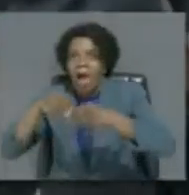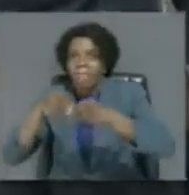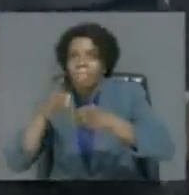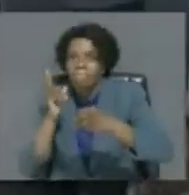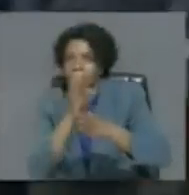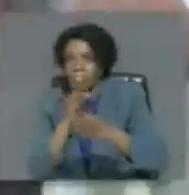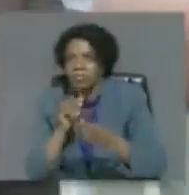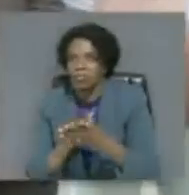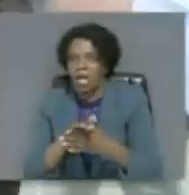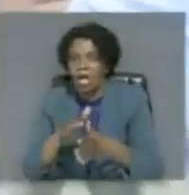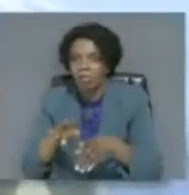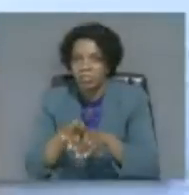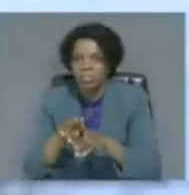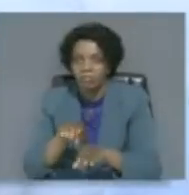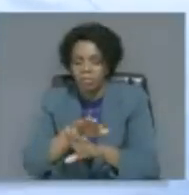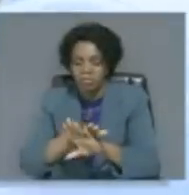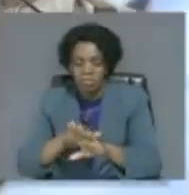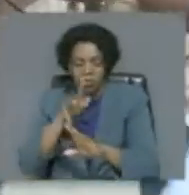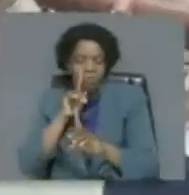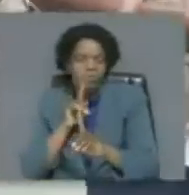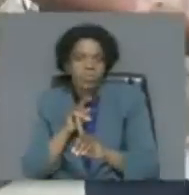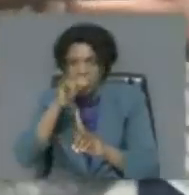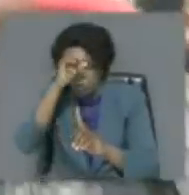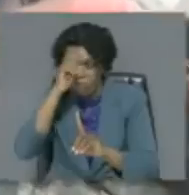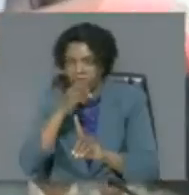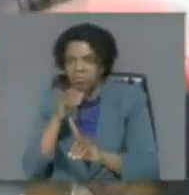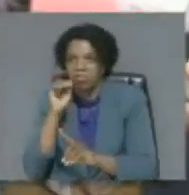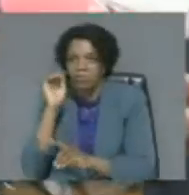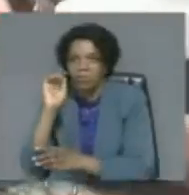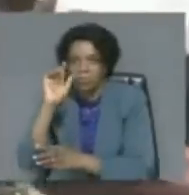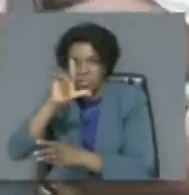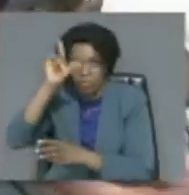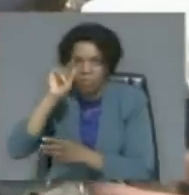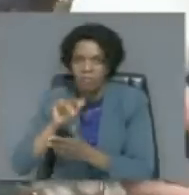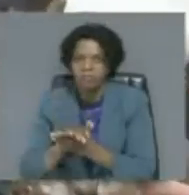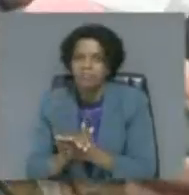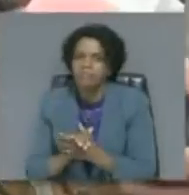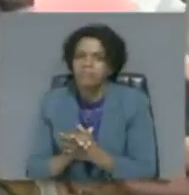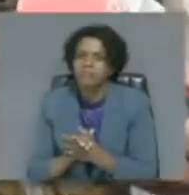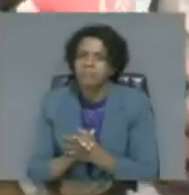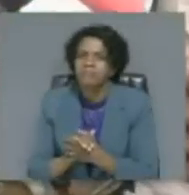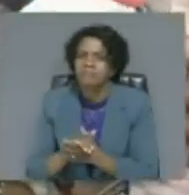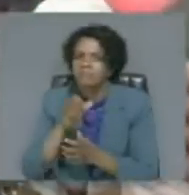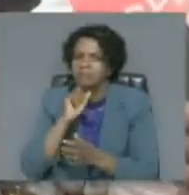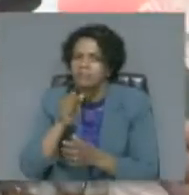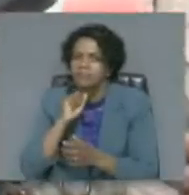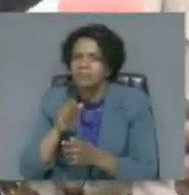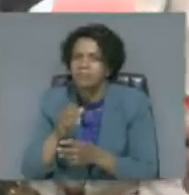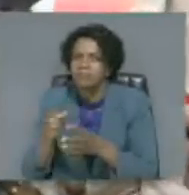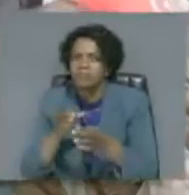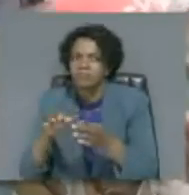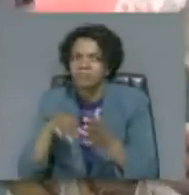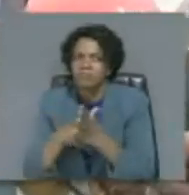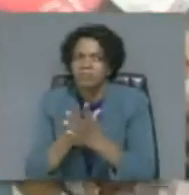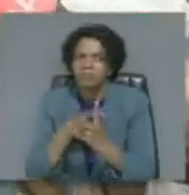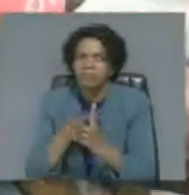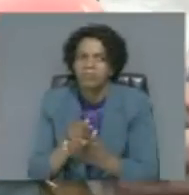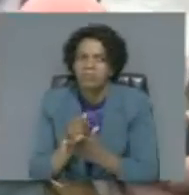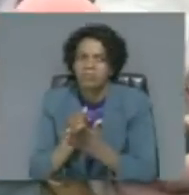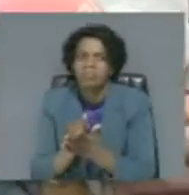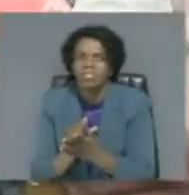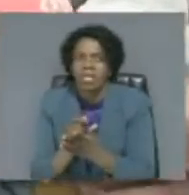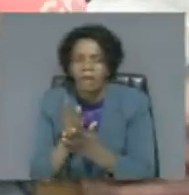Luanda, que também vai falar aqui agora para a imprensa. Projetos com vista a melhorar a mobilidade da província de